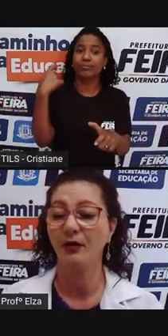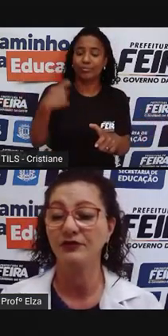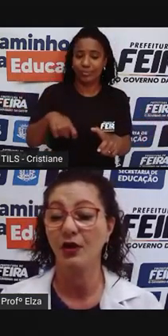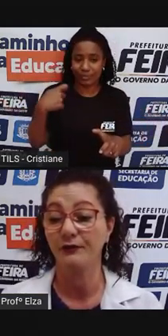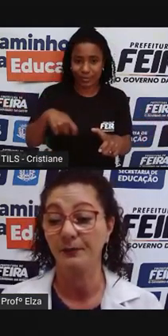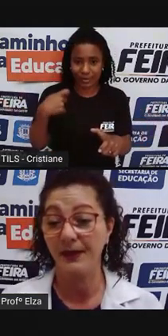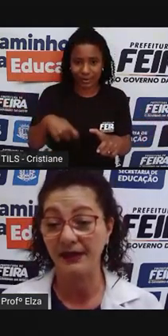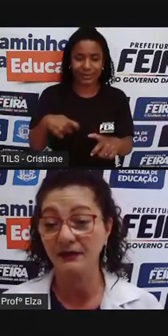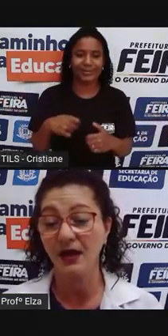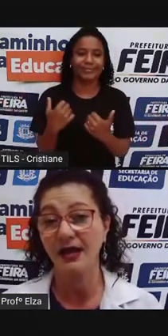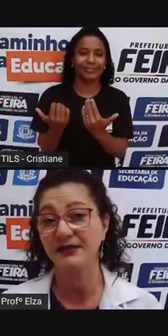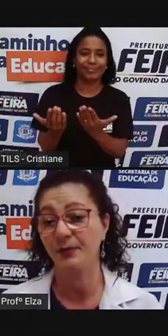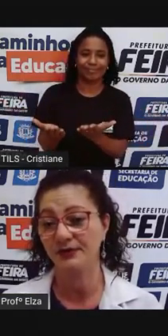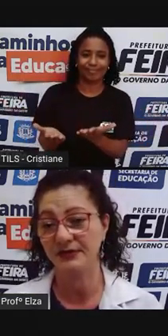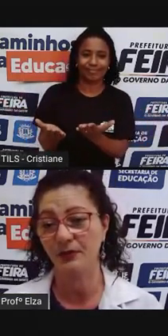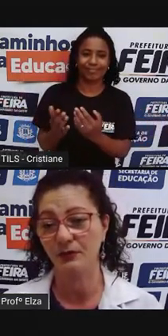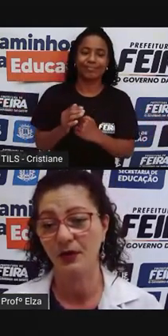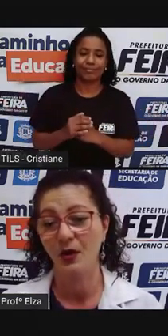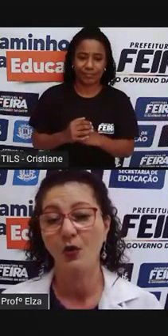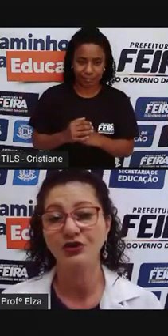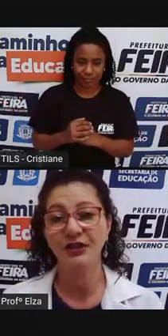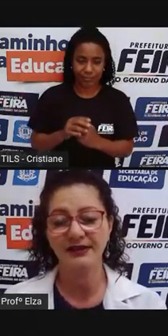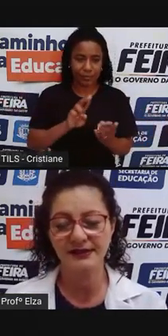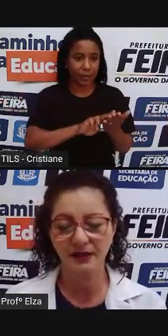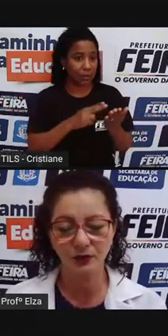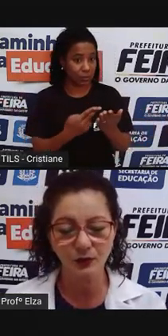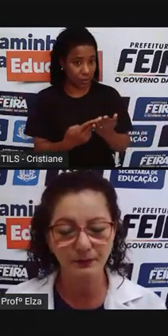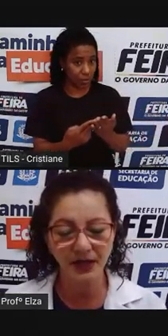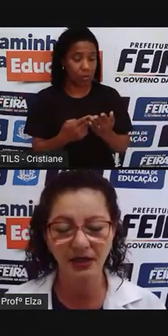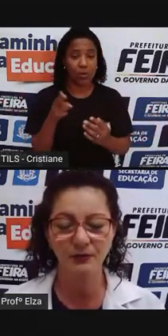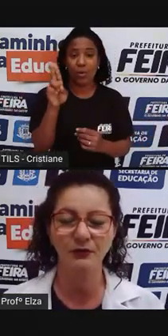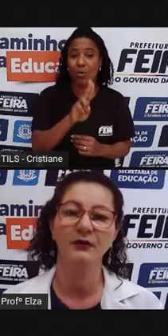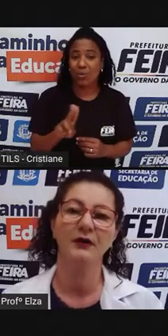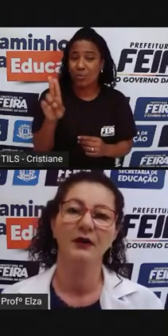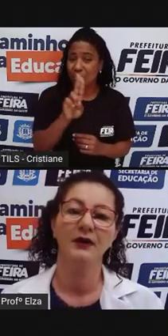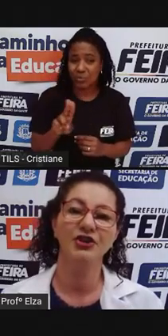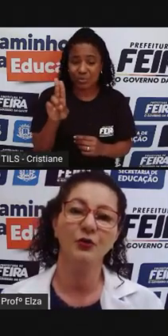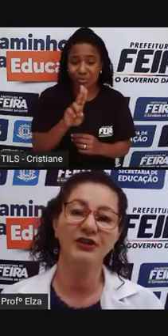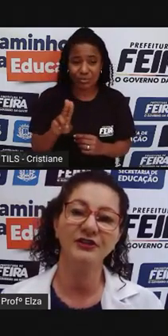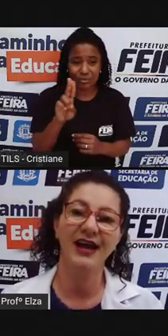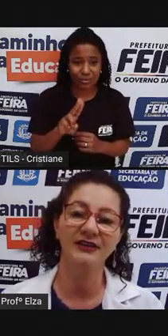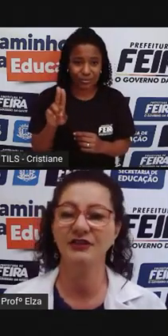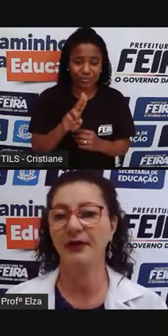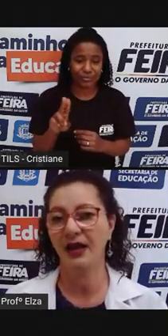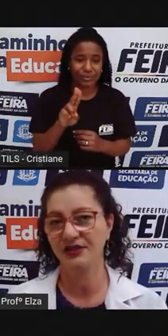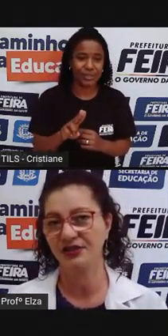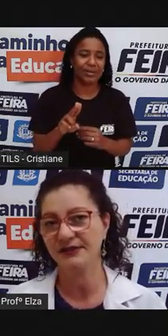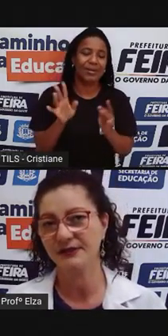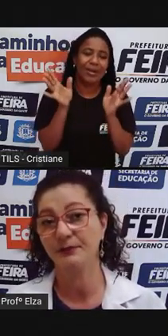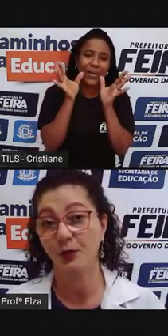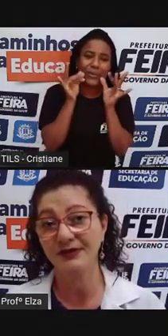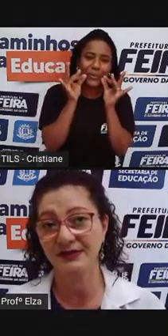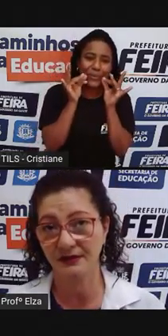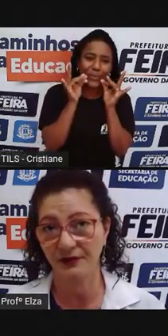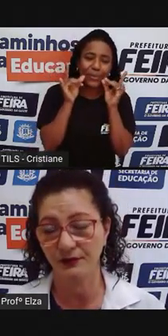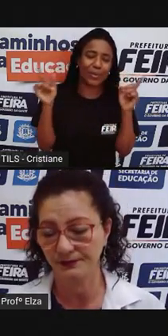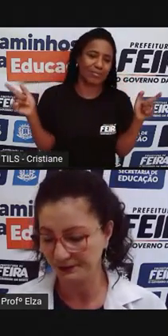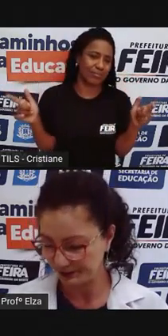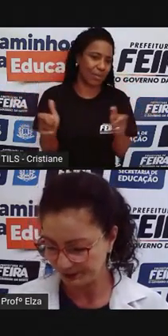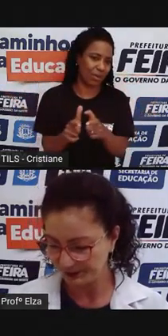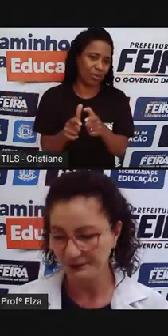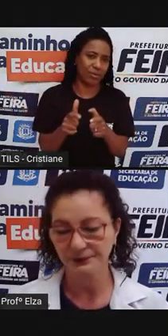amount of packaging as possible. Utilizando o mínimo de quantidade de embalagens